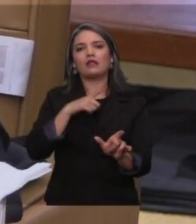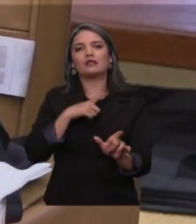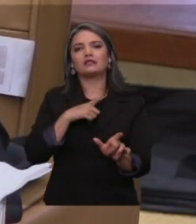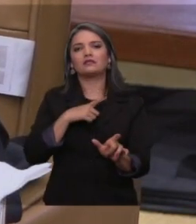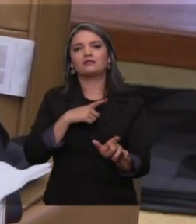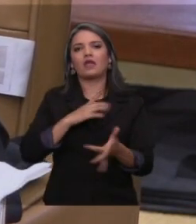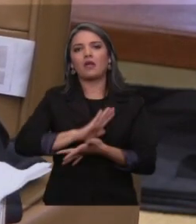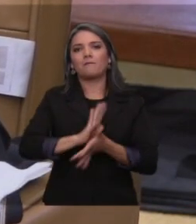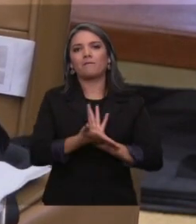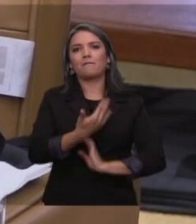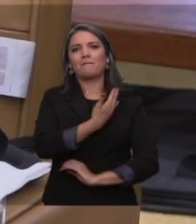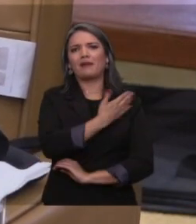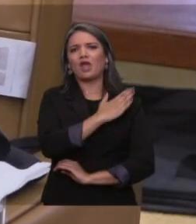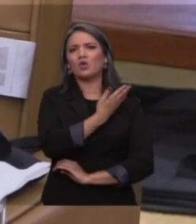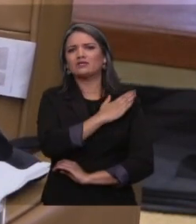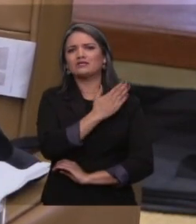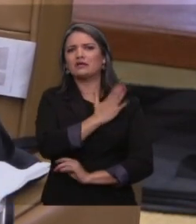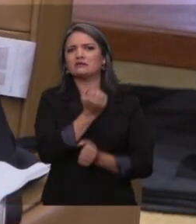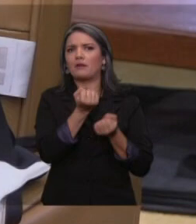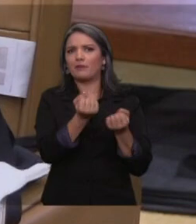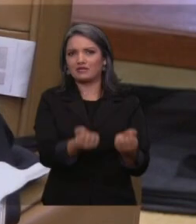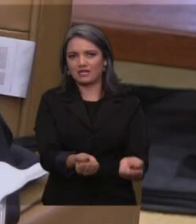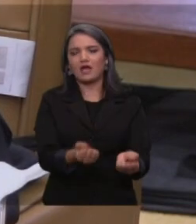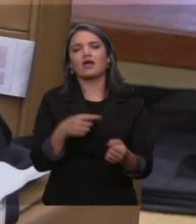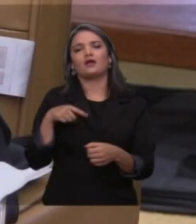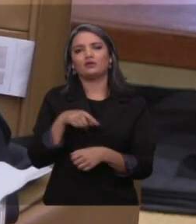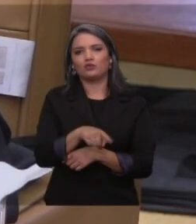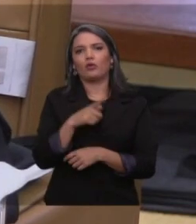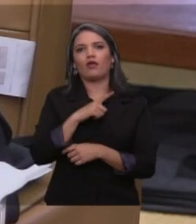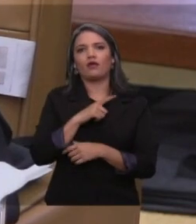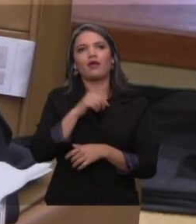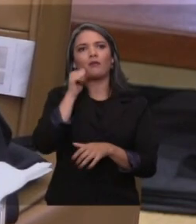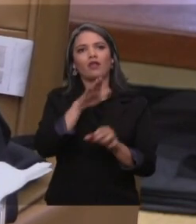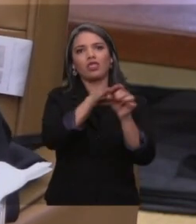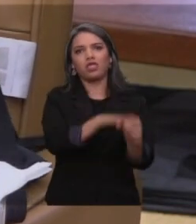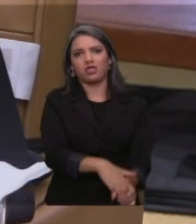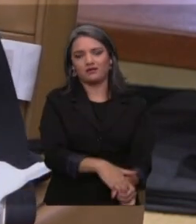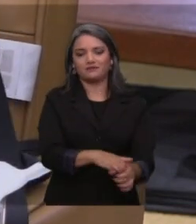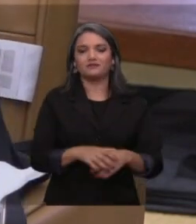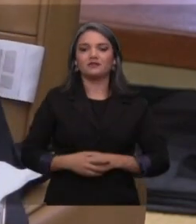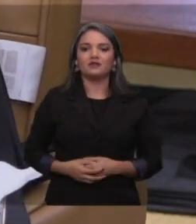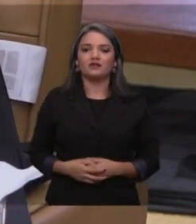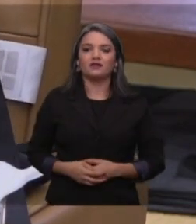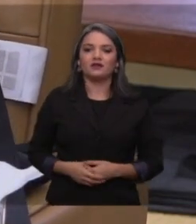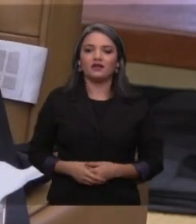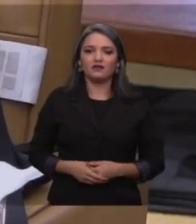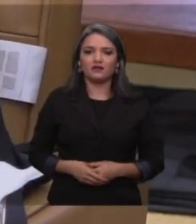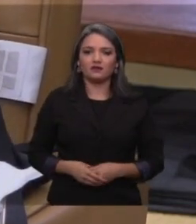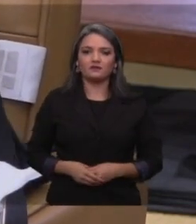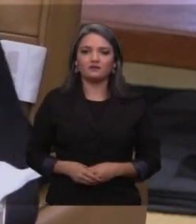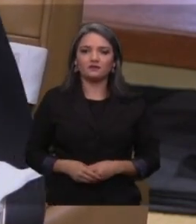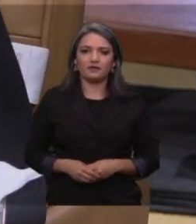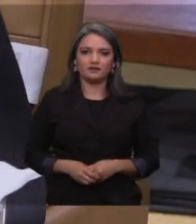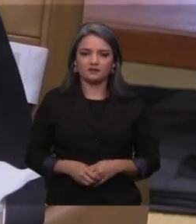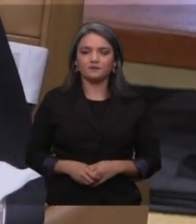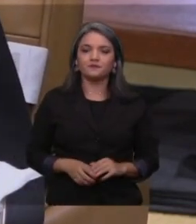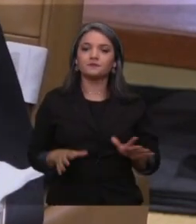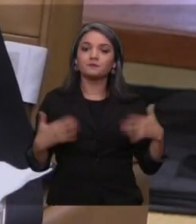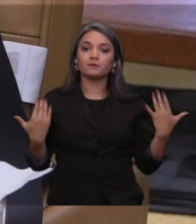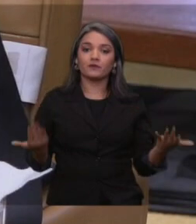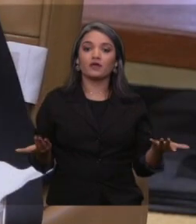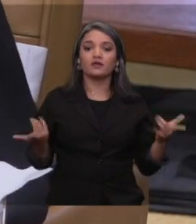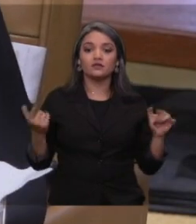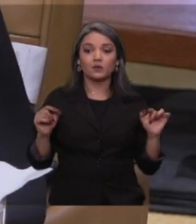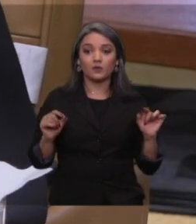obviamente, de menos valia ou menos cabo a alguém. Portanto, esta dimensão que agora que